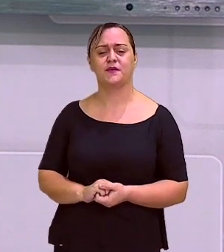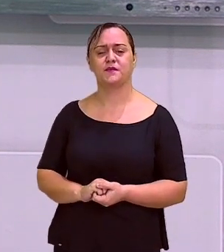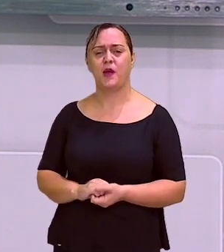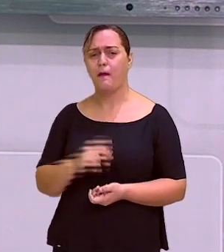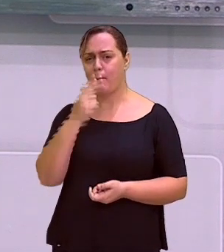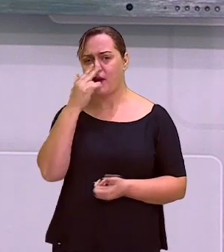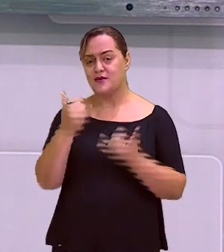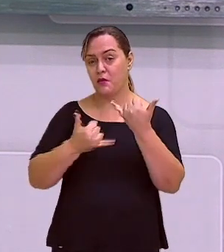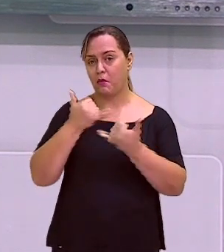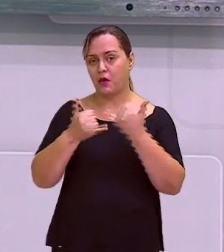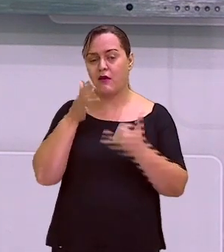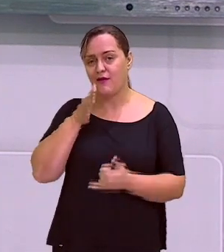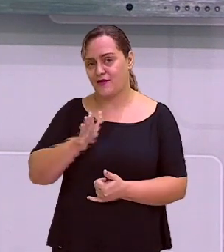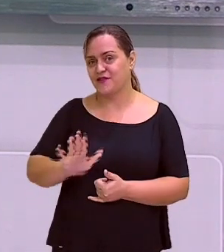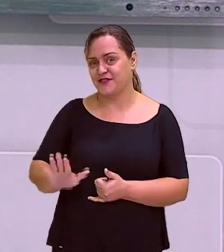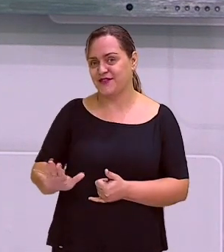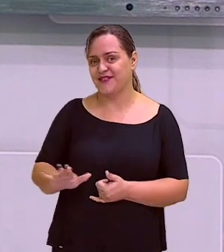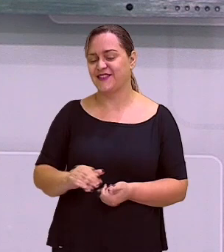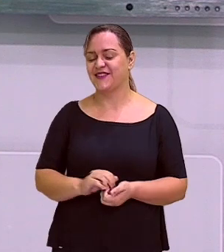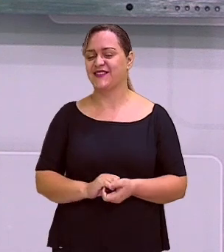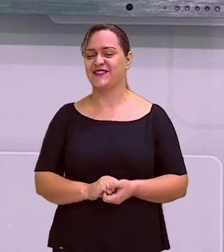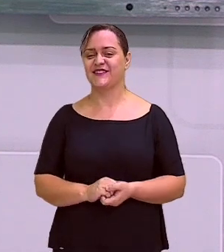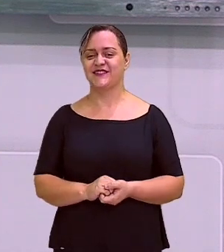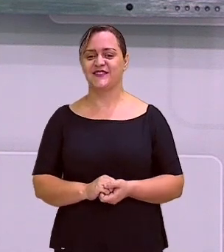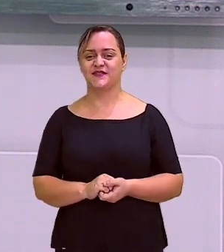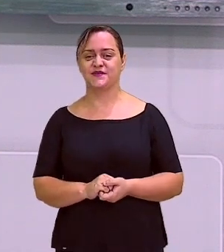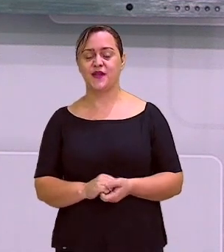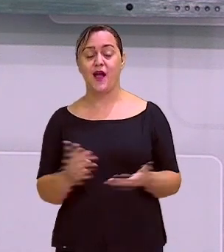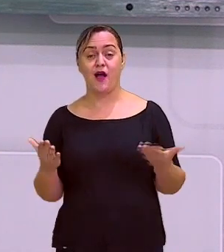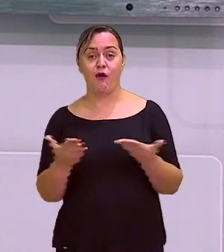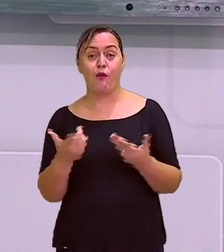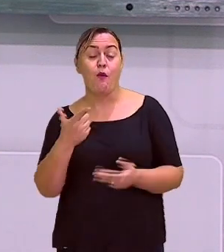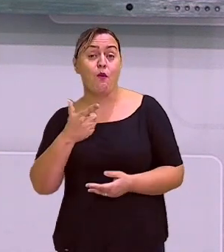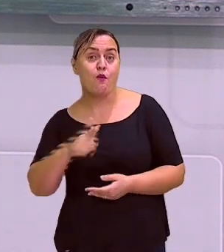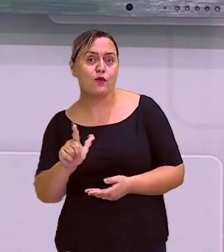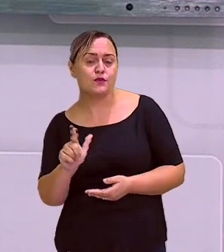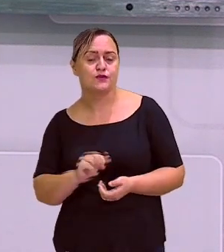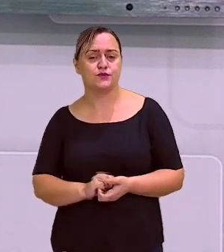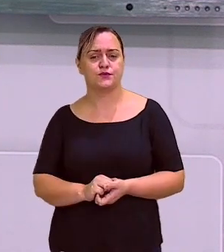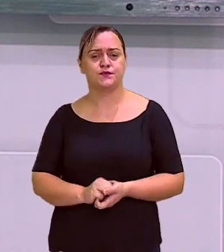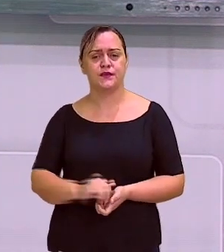de criança. Tem mais um com nome complicado. Vamos juntos?